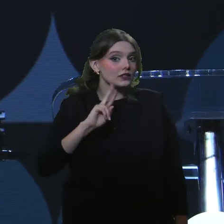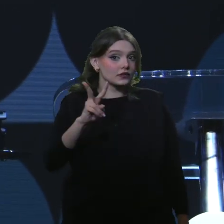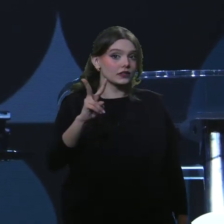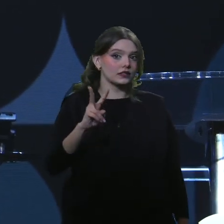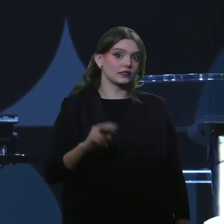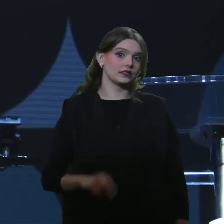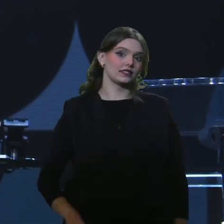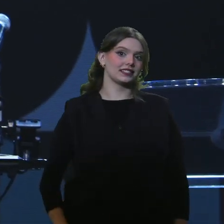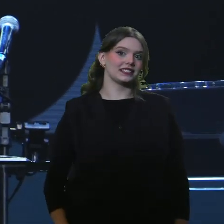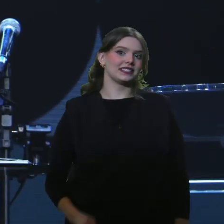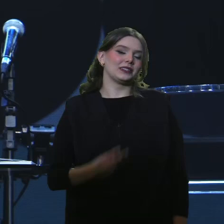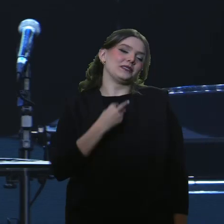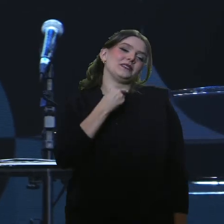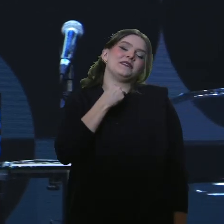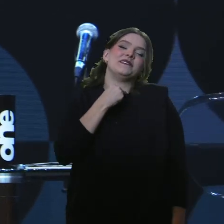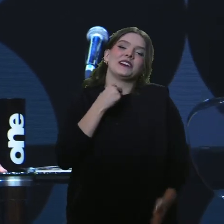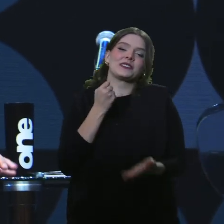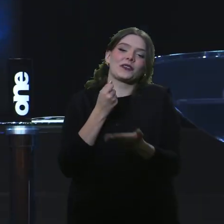parar de comprar na Renner. Não, brincadeira.